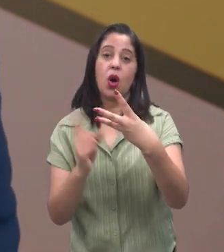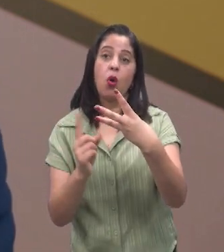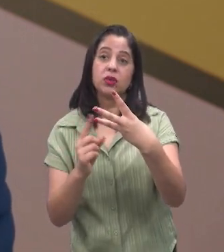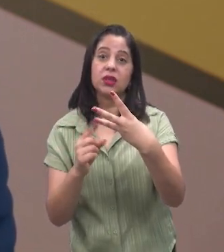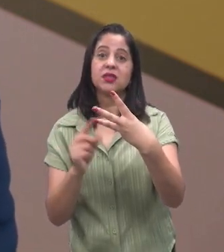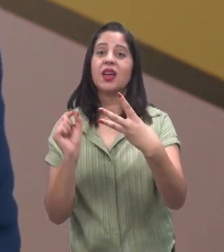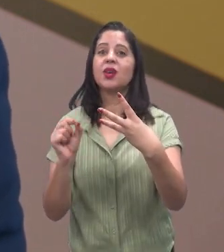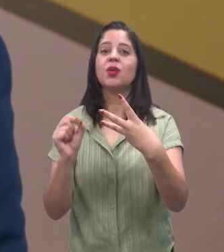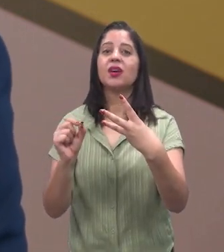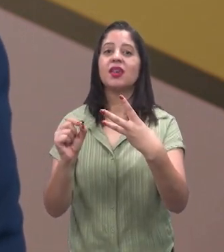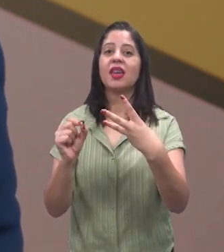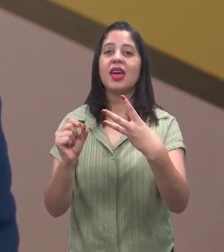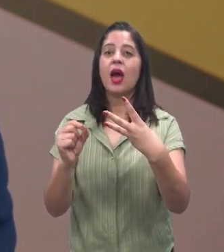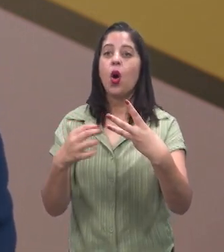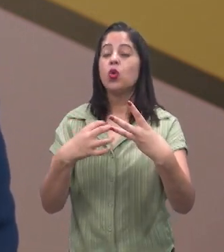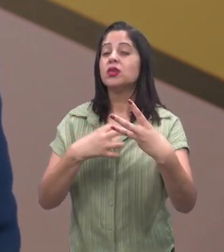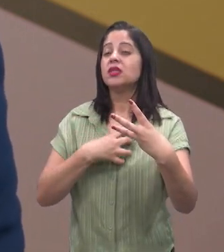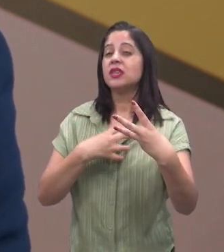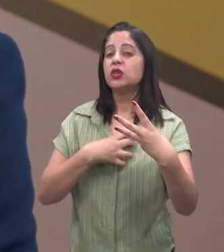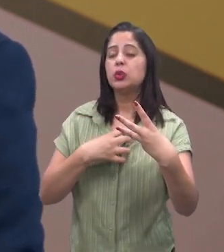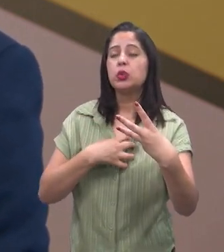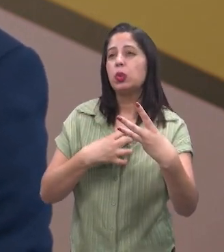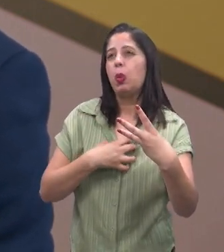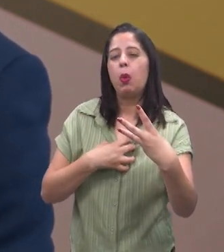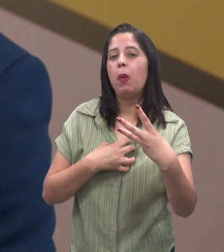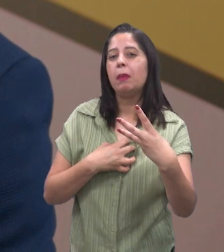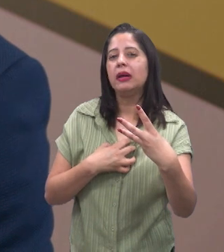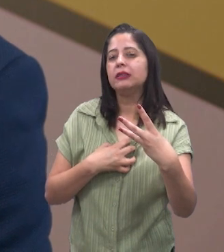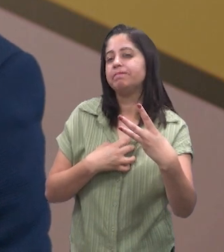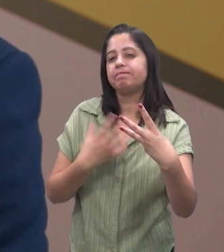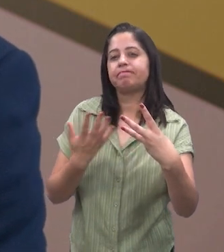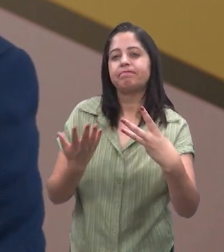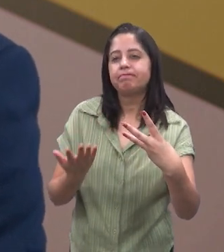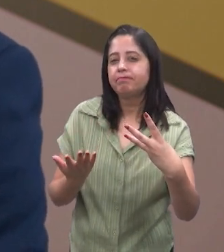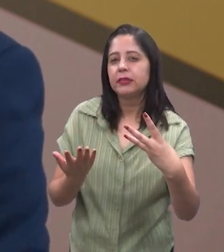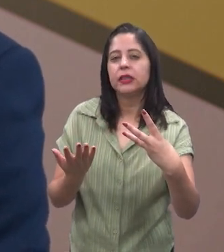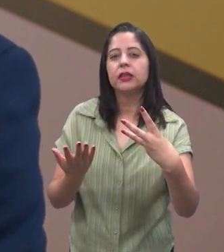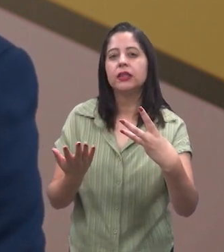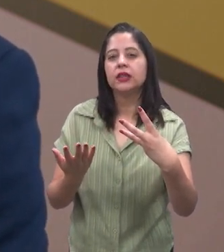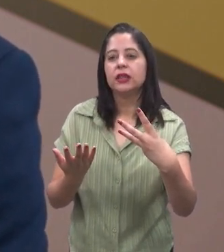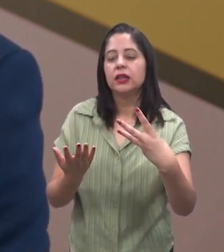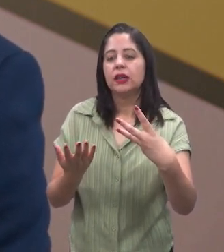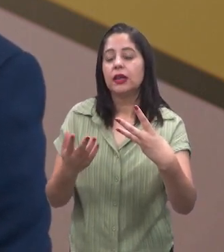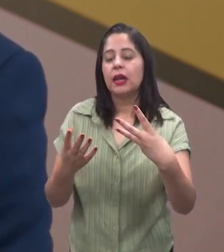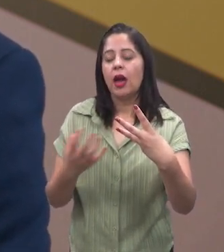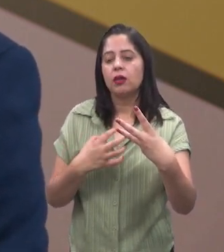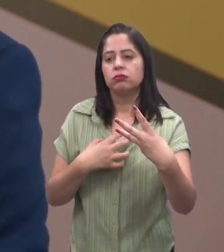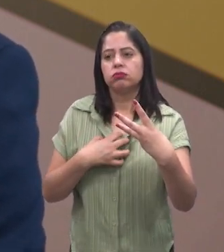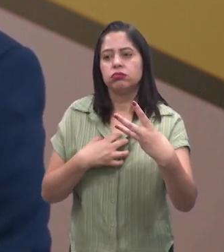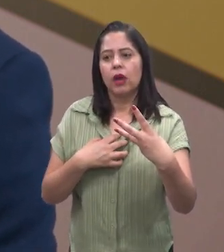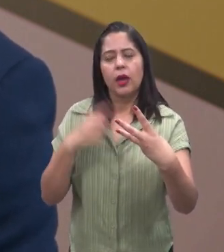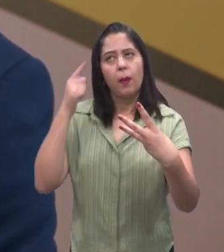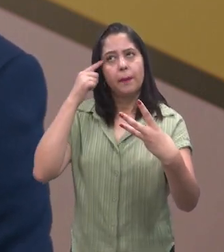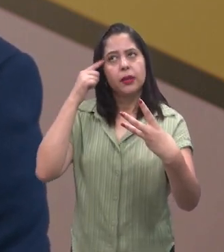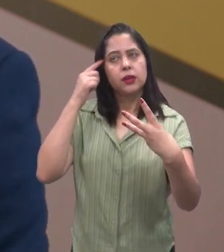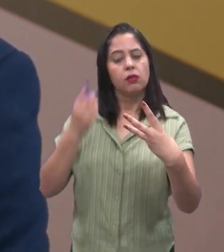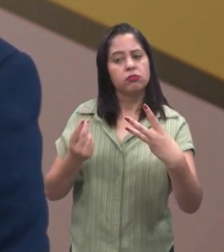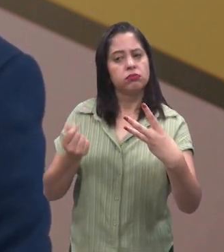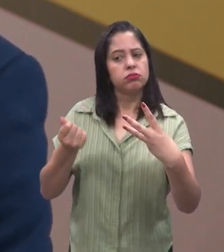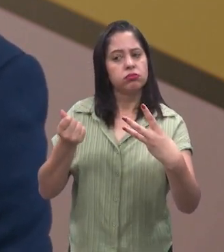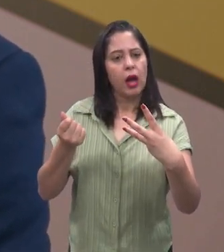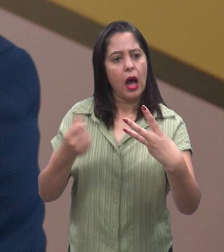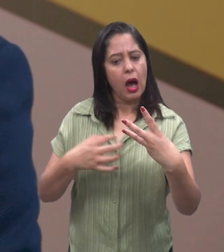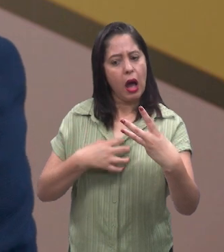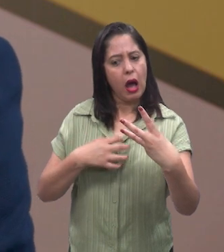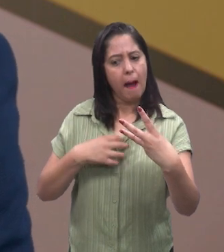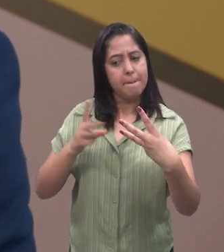você falou agora, são os sintomas sentinela. Ou seja, quais são os sintomas que, se você tiver, você, independente se você está fazendo